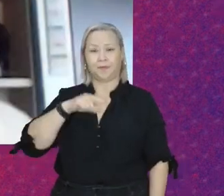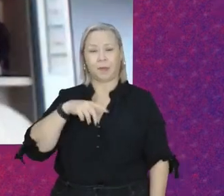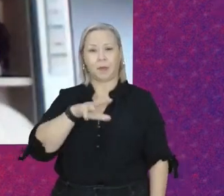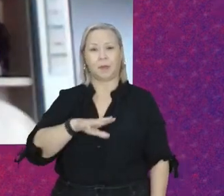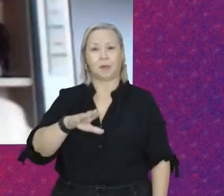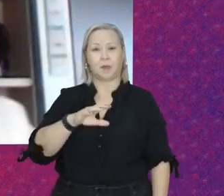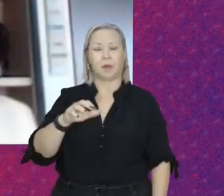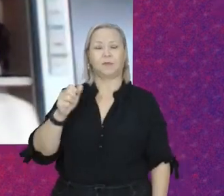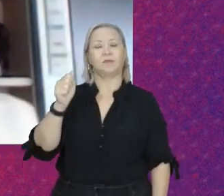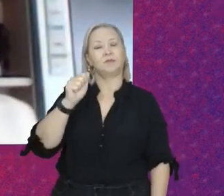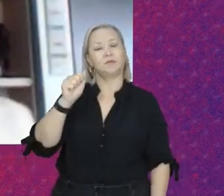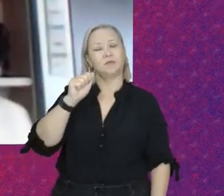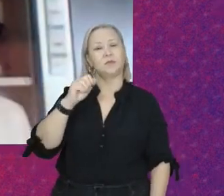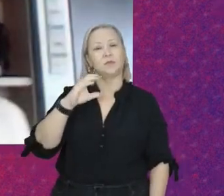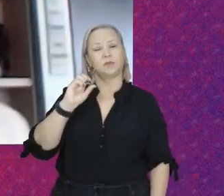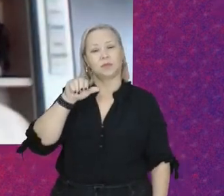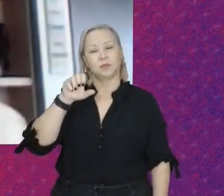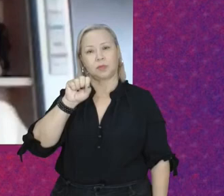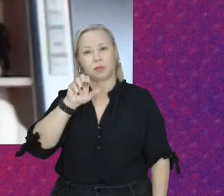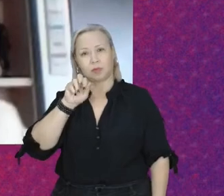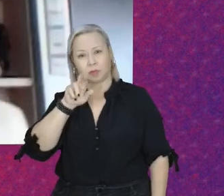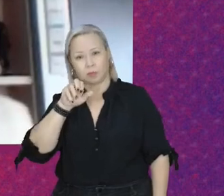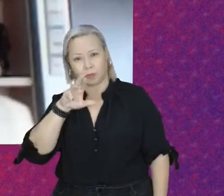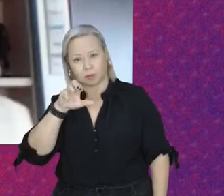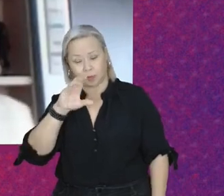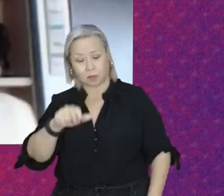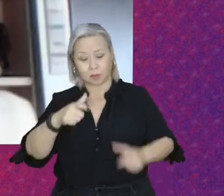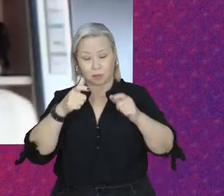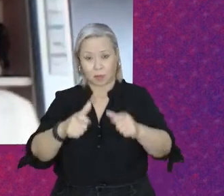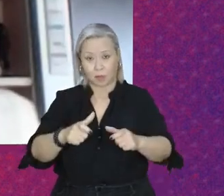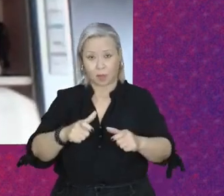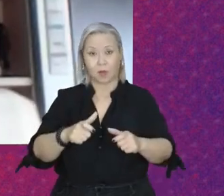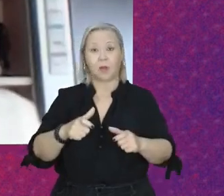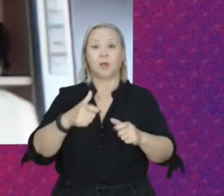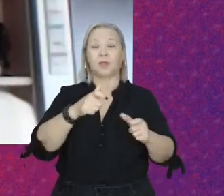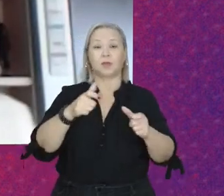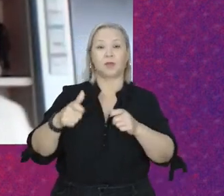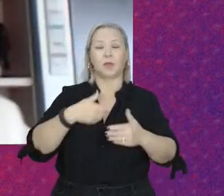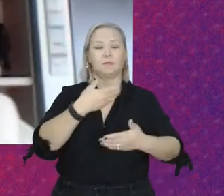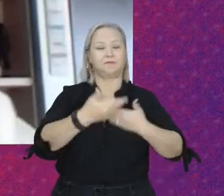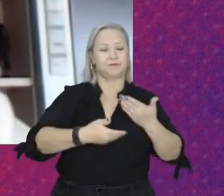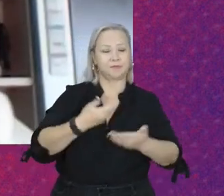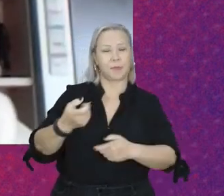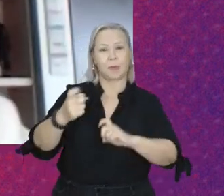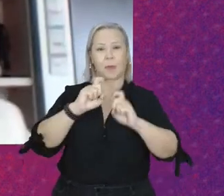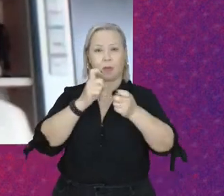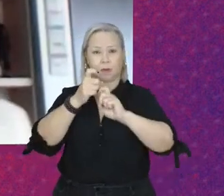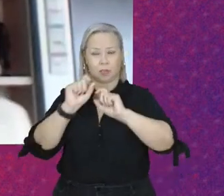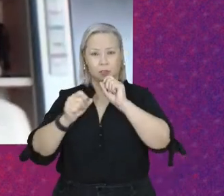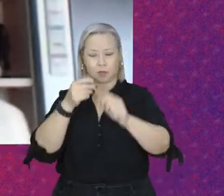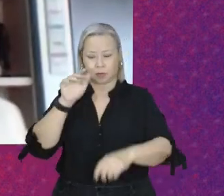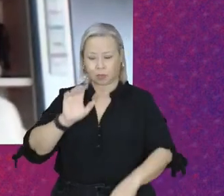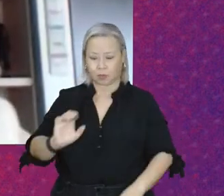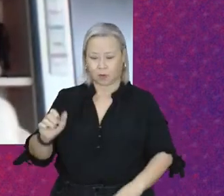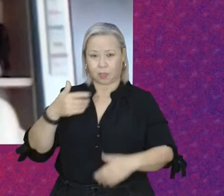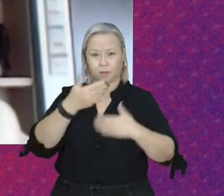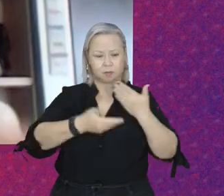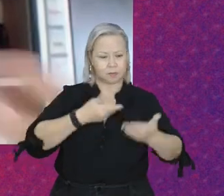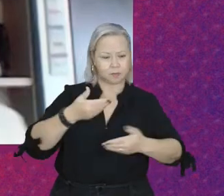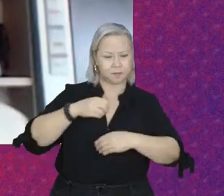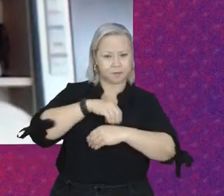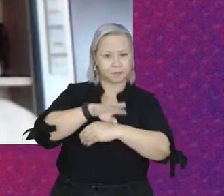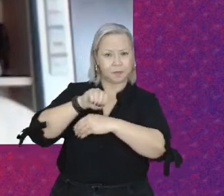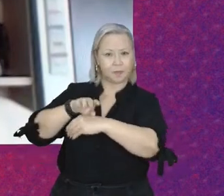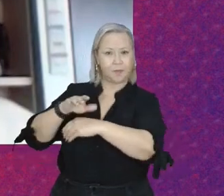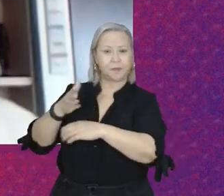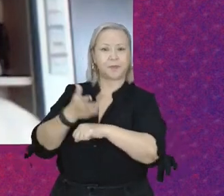câmaras temáticas, que são espaços de articulação dos gestores estaduais para compartilhamento de boas práticas,